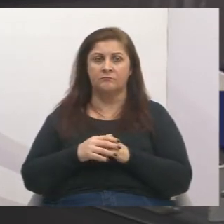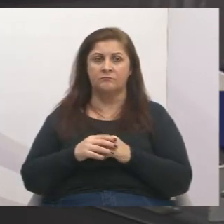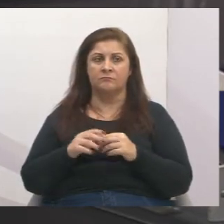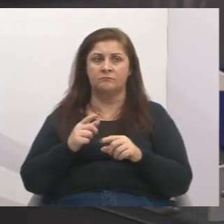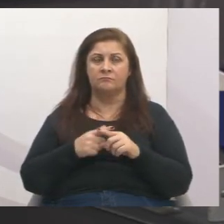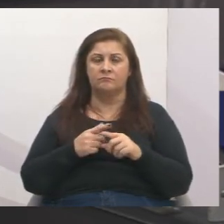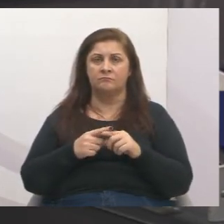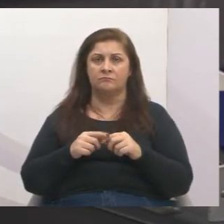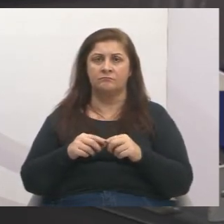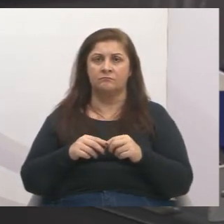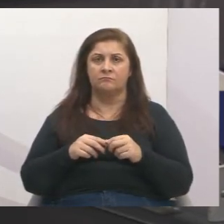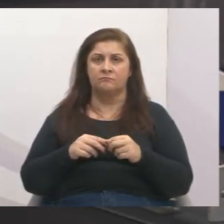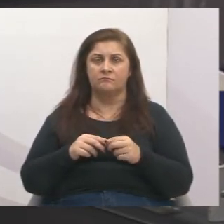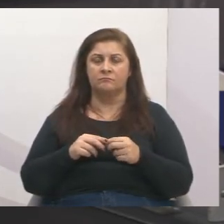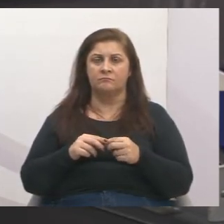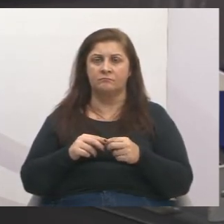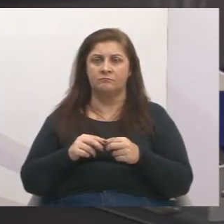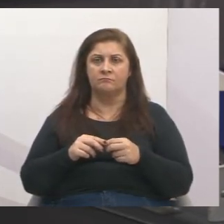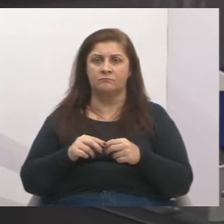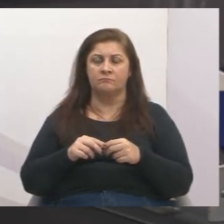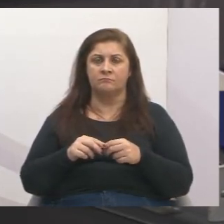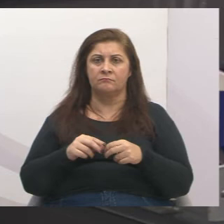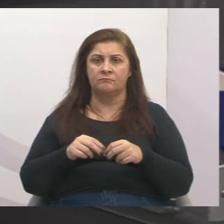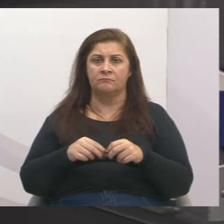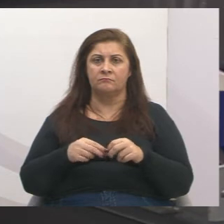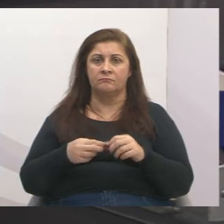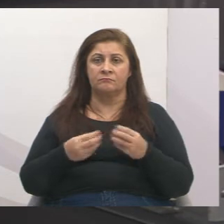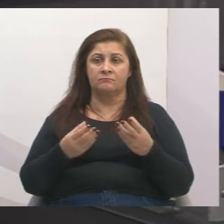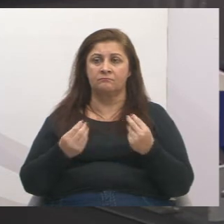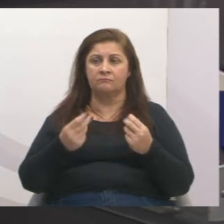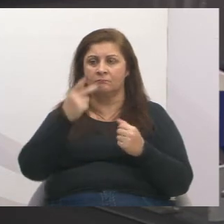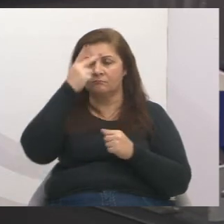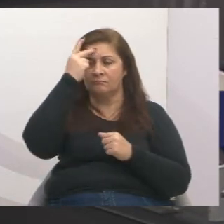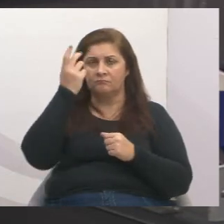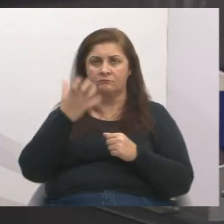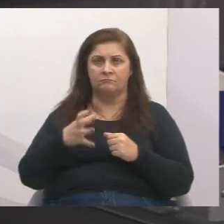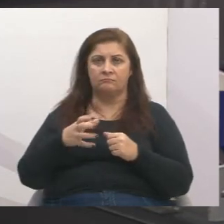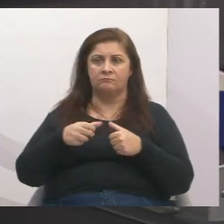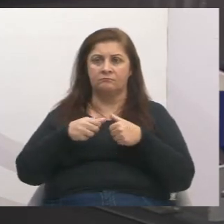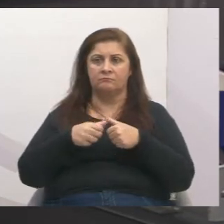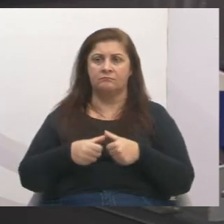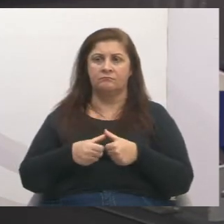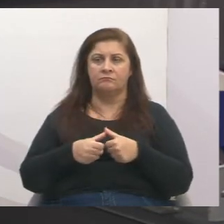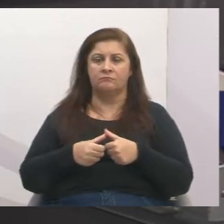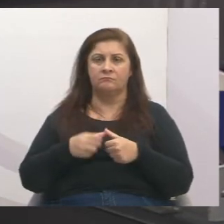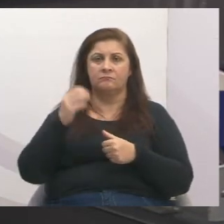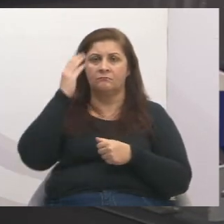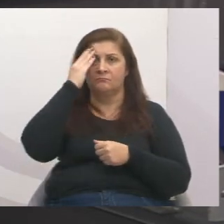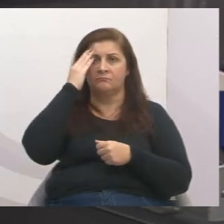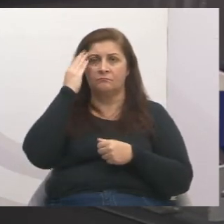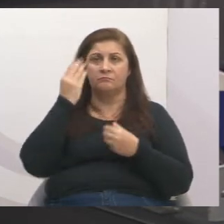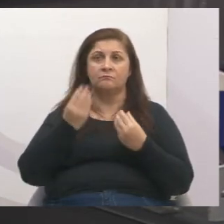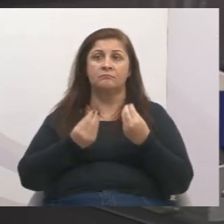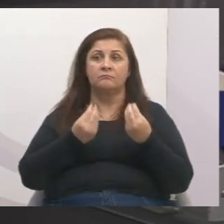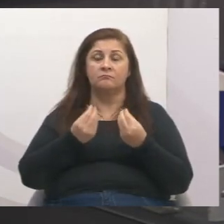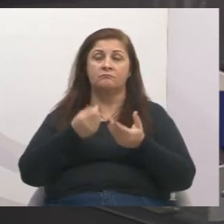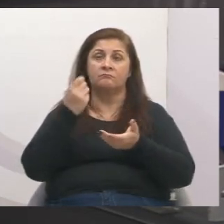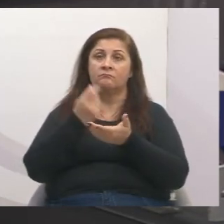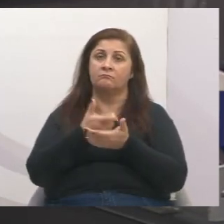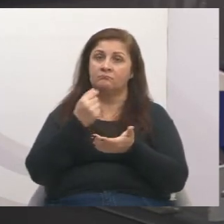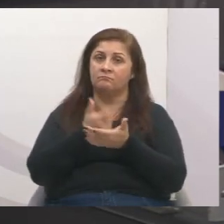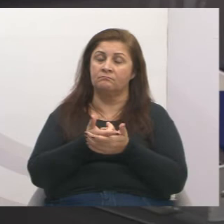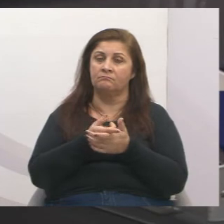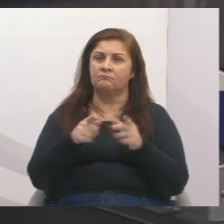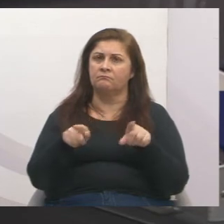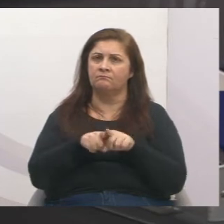lugar, né, na posição que muitos não gostariam de estar, e eu sei o quanto sai do meu bolso todo mês, né, que eu também fico